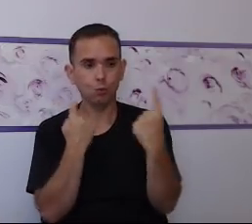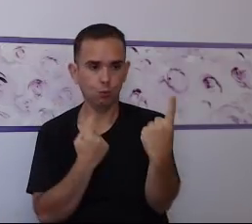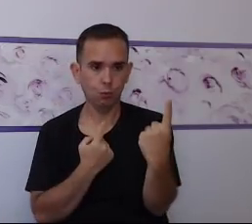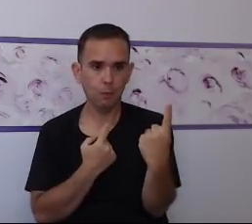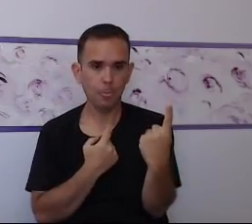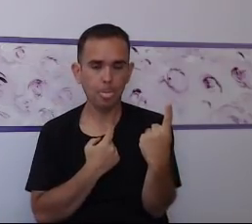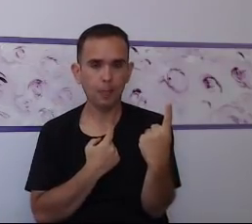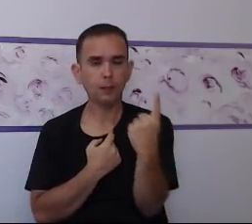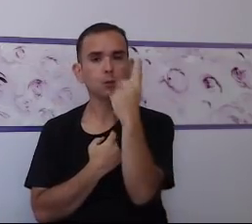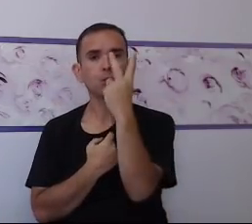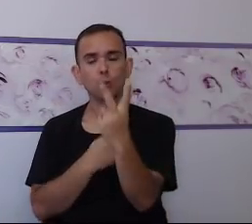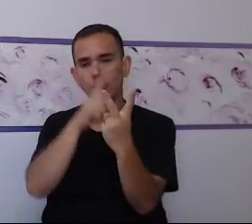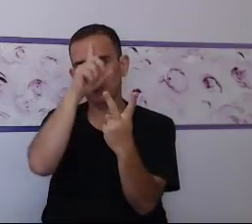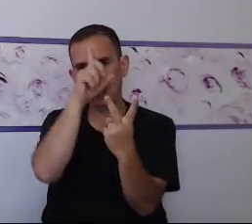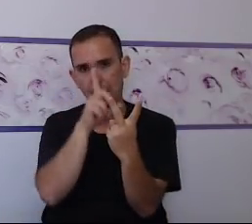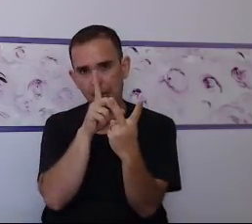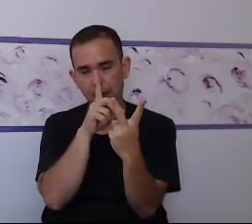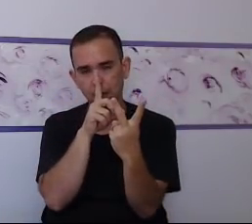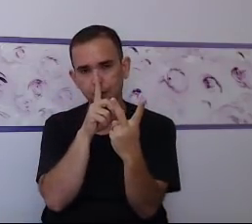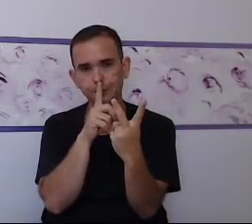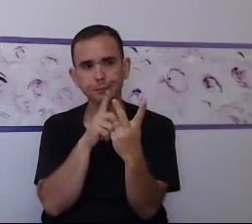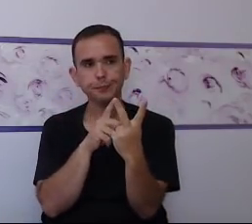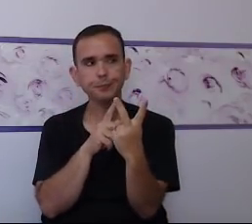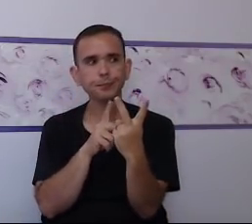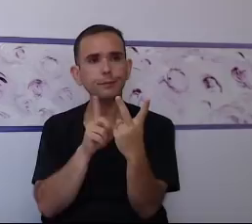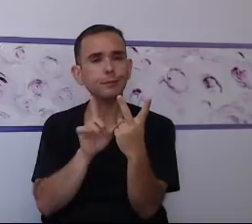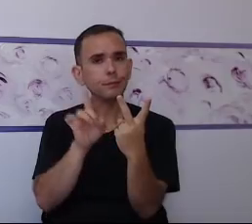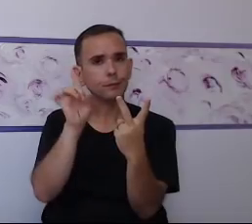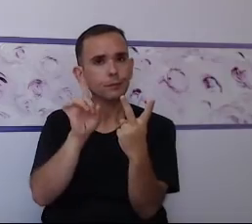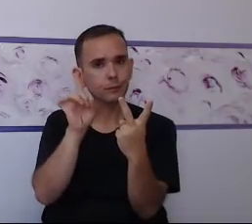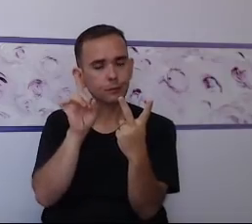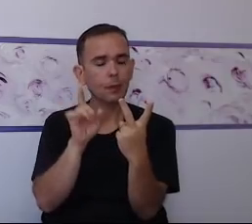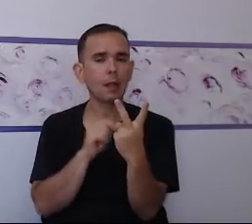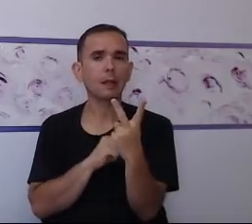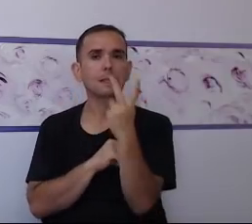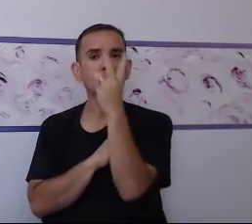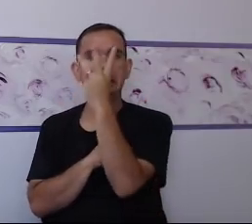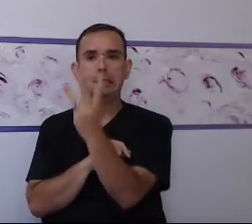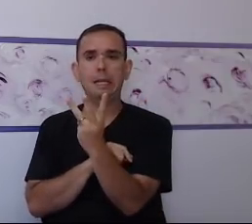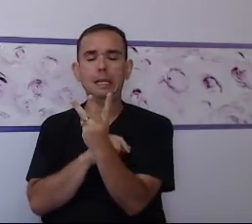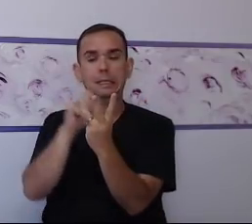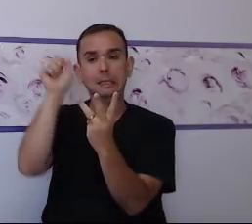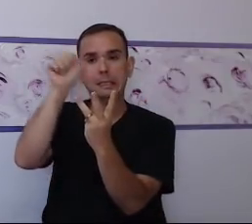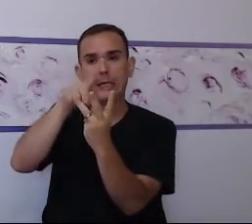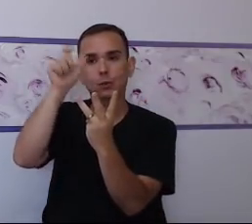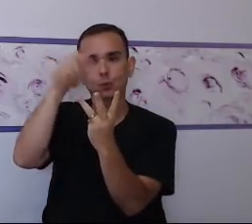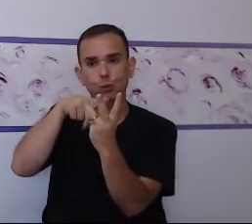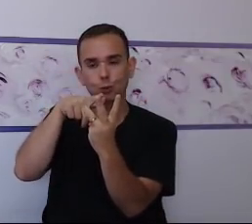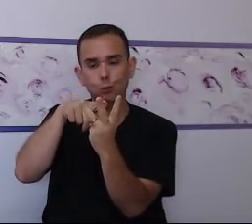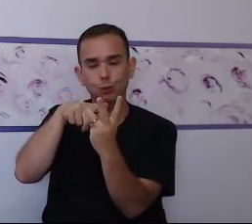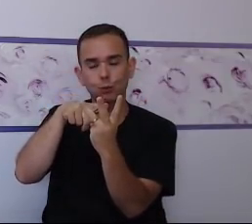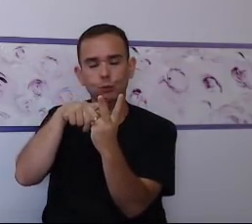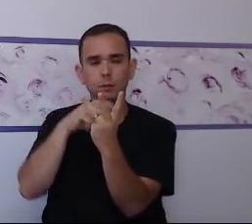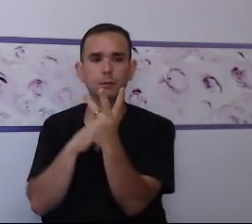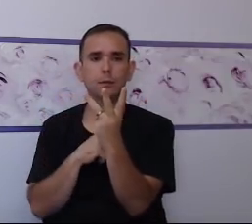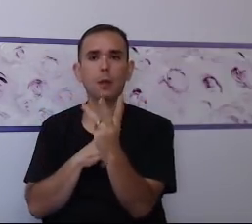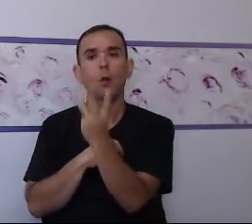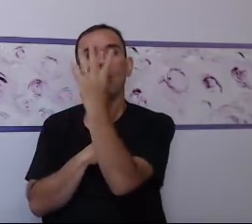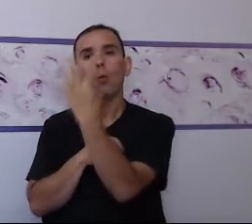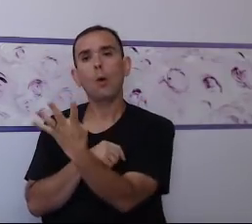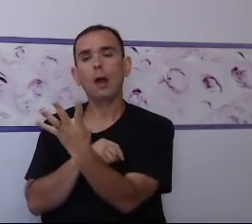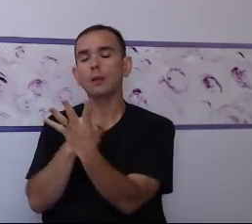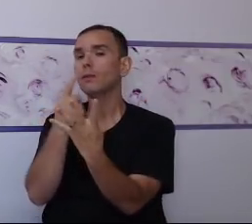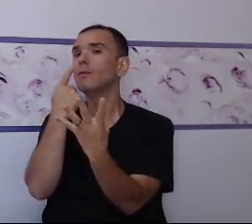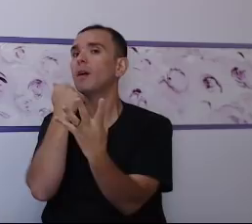1, 2 amarelos, lá em cima na figurinha 2, 3 azuis, encaixar,